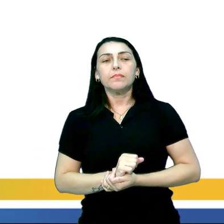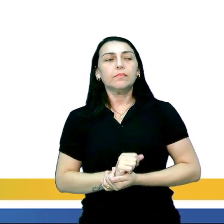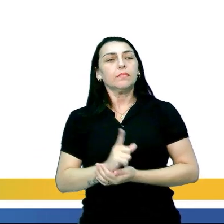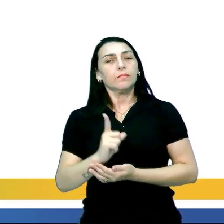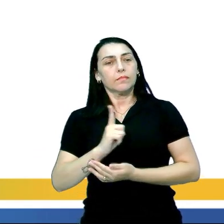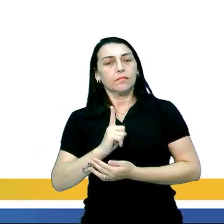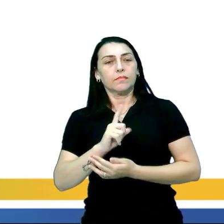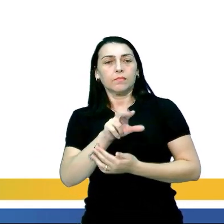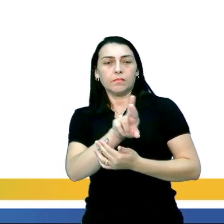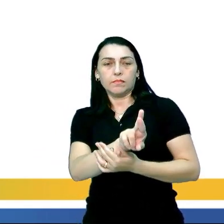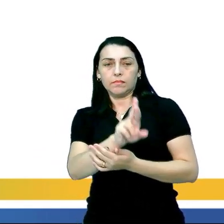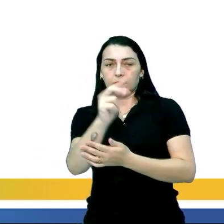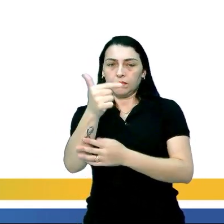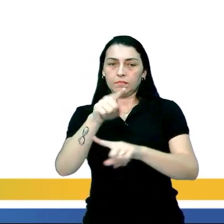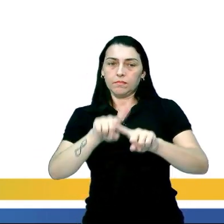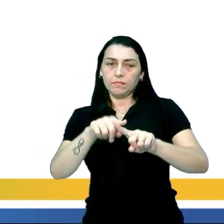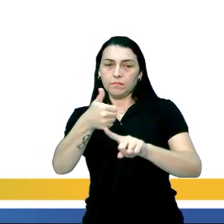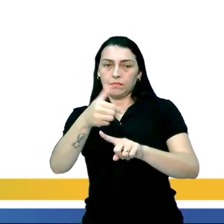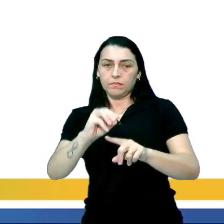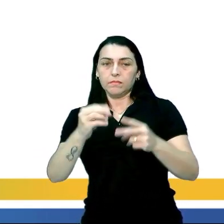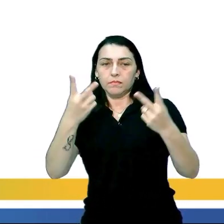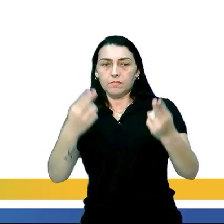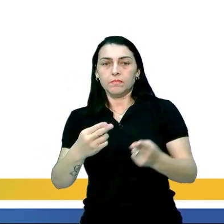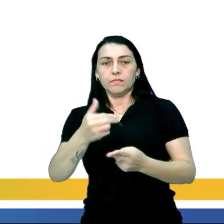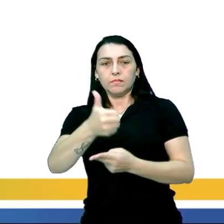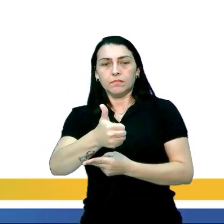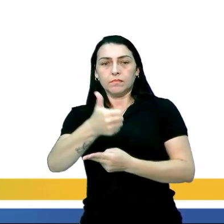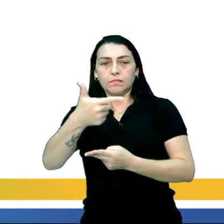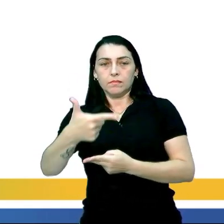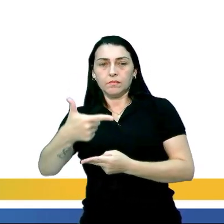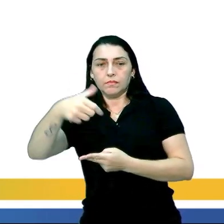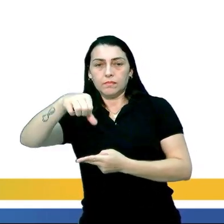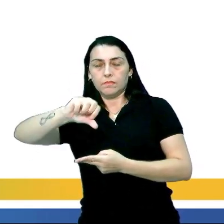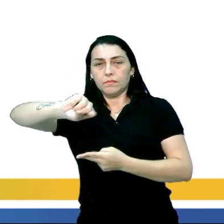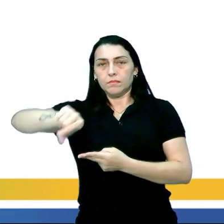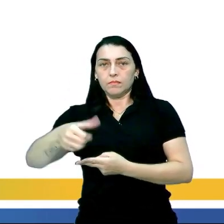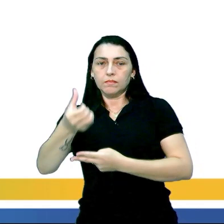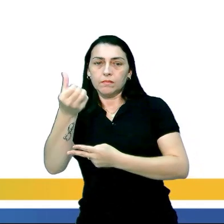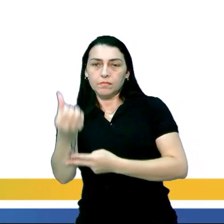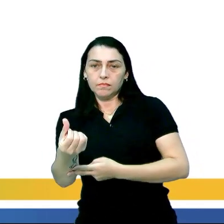Nós temos então r² vezes 10 igual a